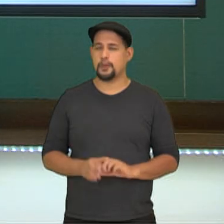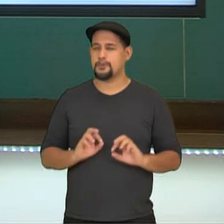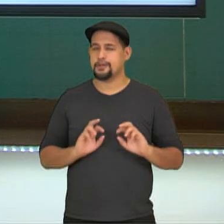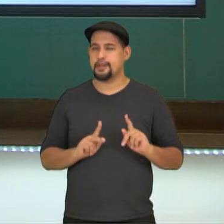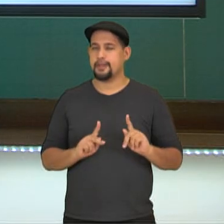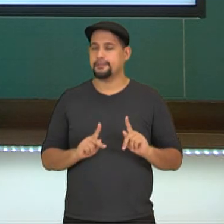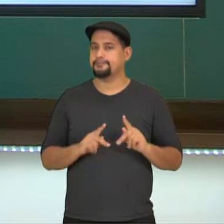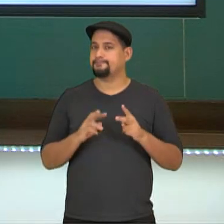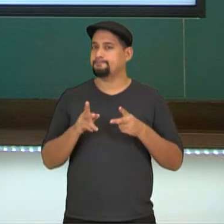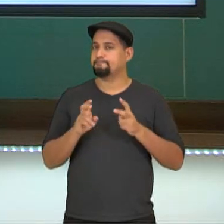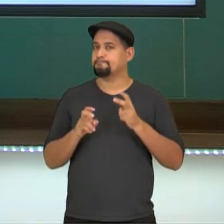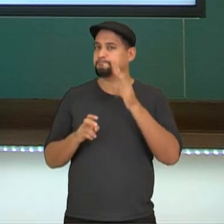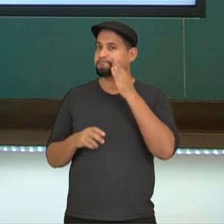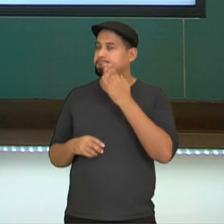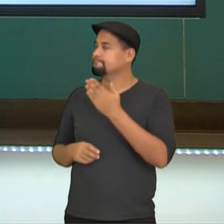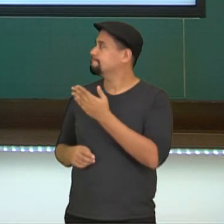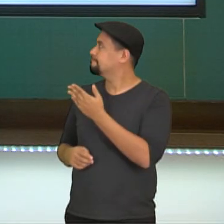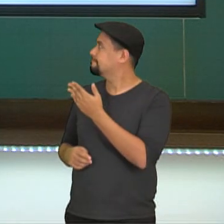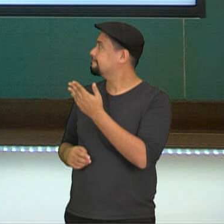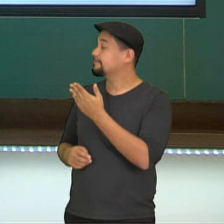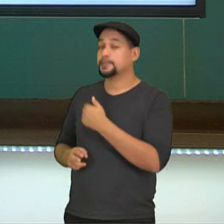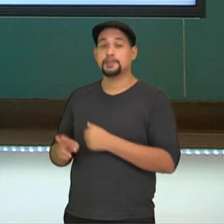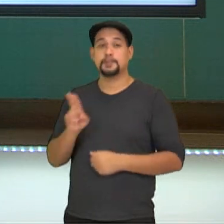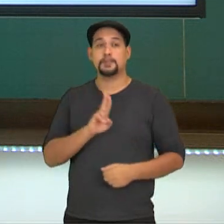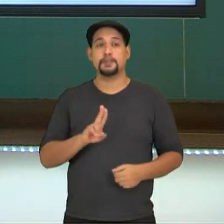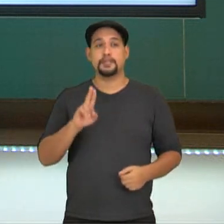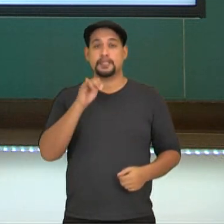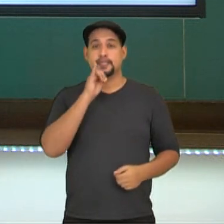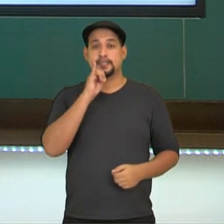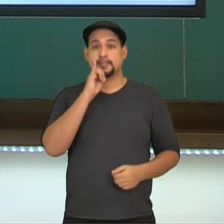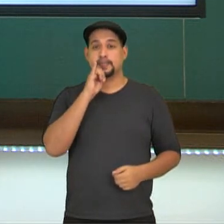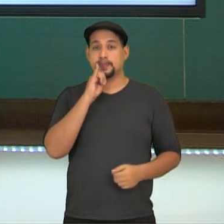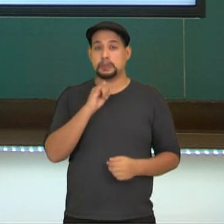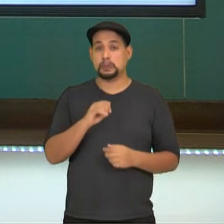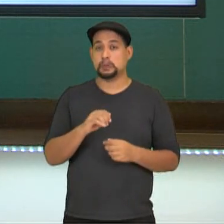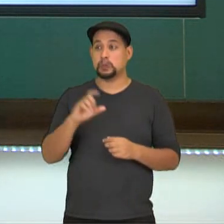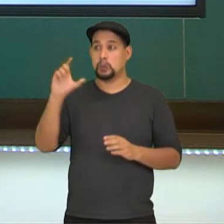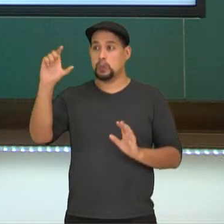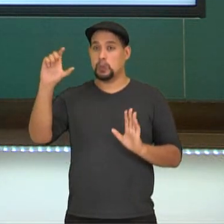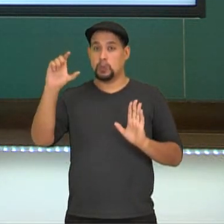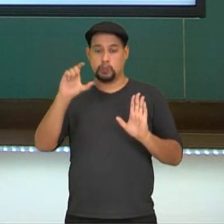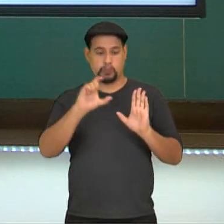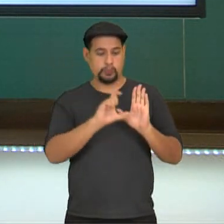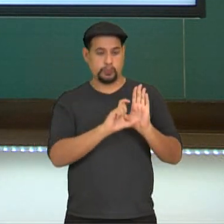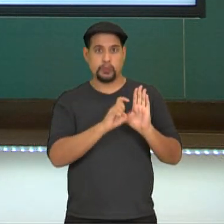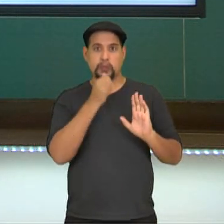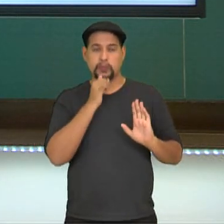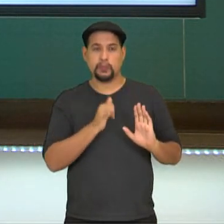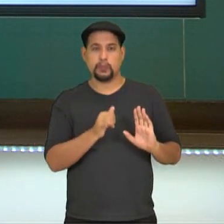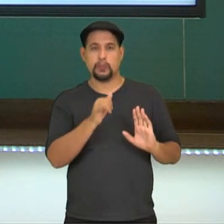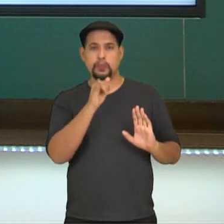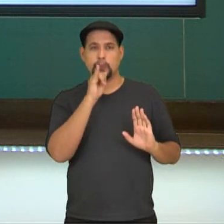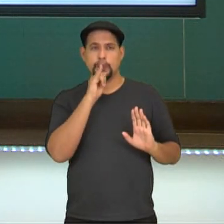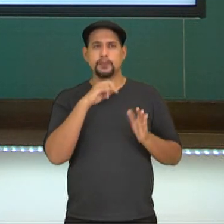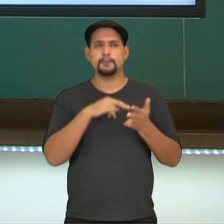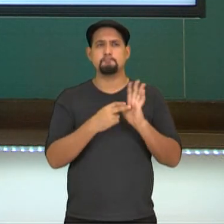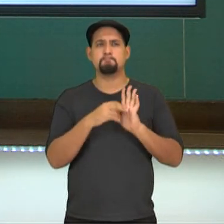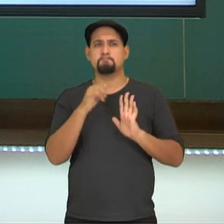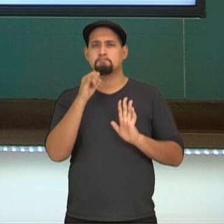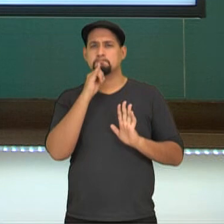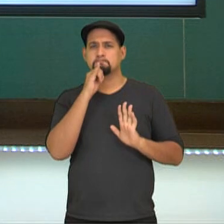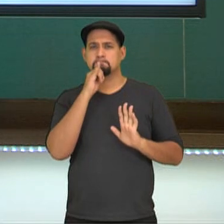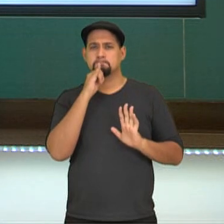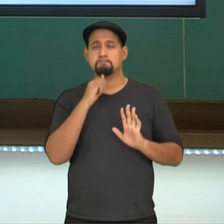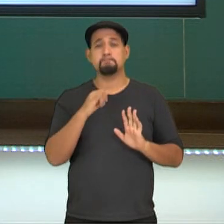Ok, então olha só, quando eu pegar esse dipolo e trazer aqui no campo, ok? A tendência é esse vetor dipolo que vai da